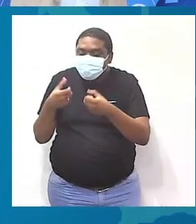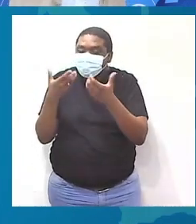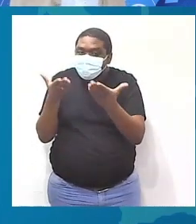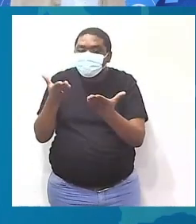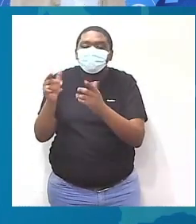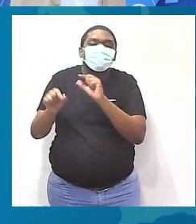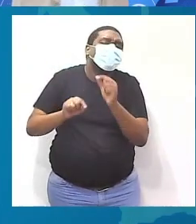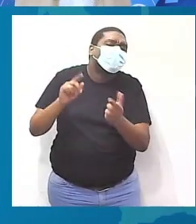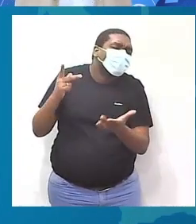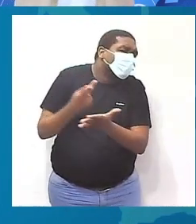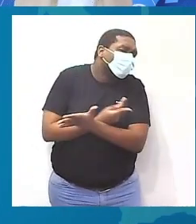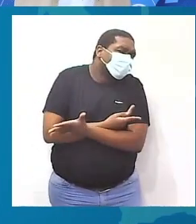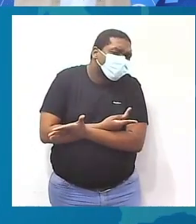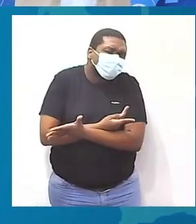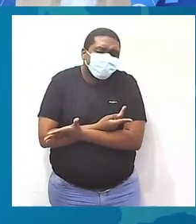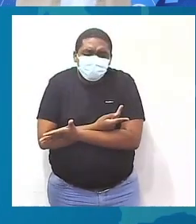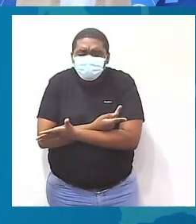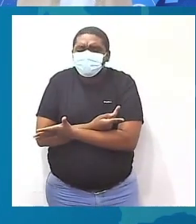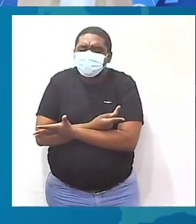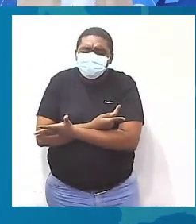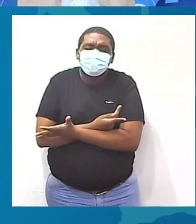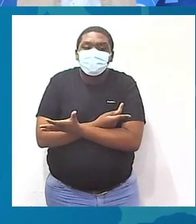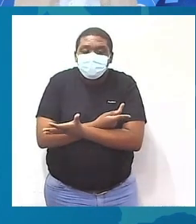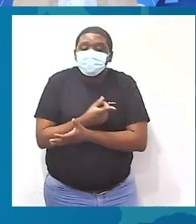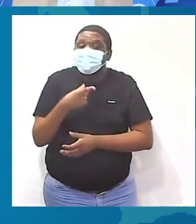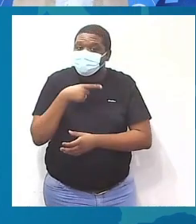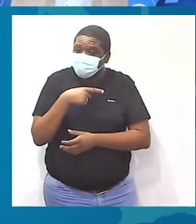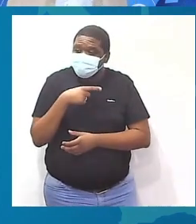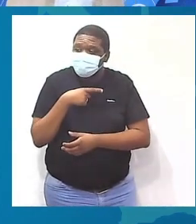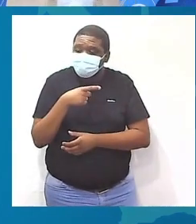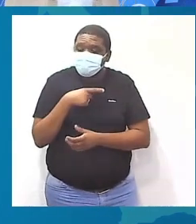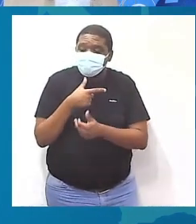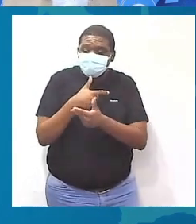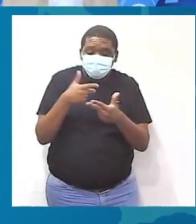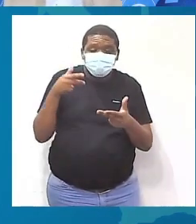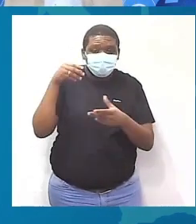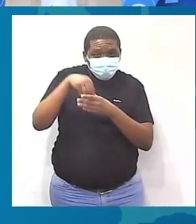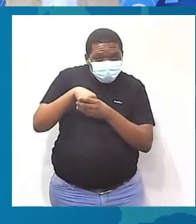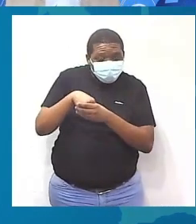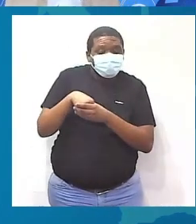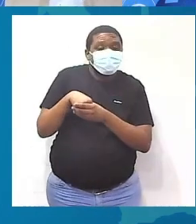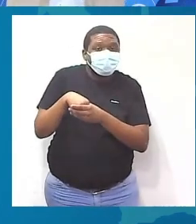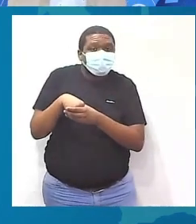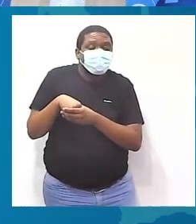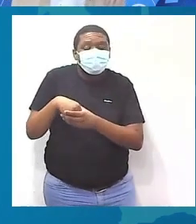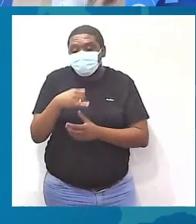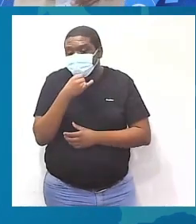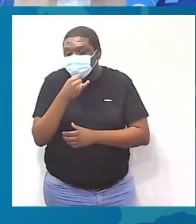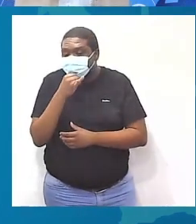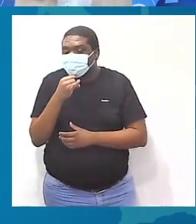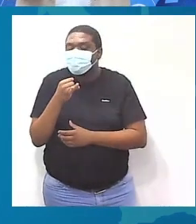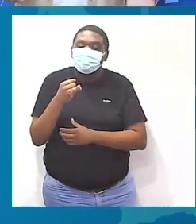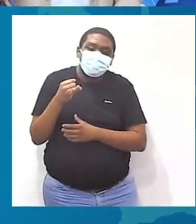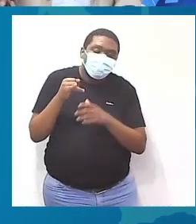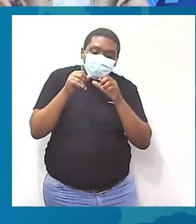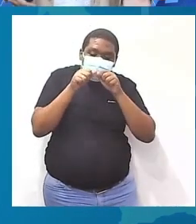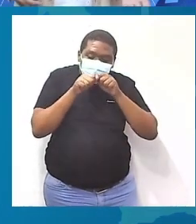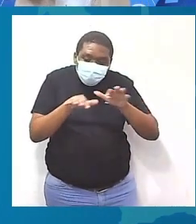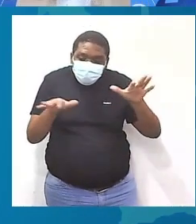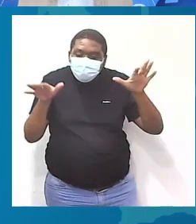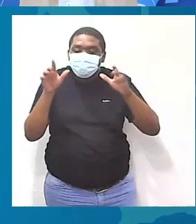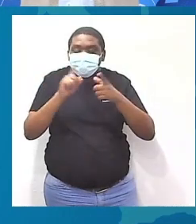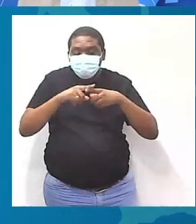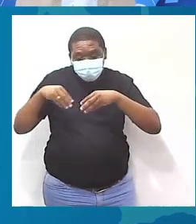vai acontecer? Os sedimentos, eles são partículas de rochas, tais como poeira e areia,